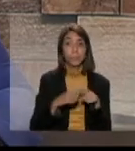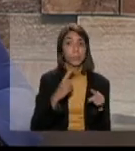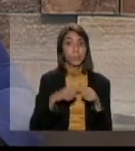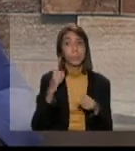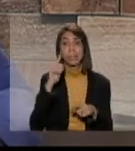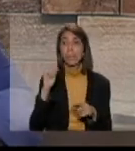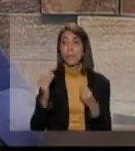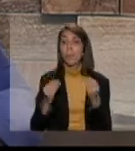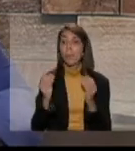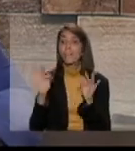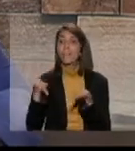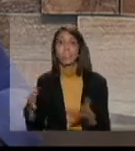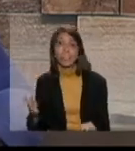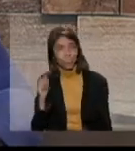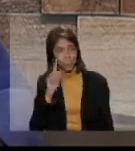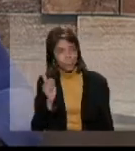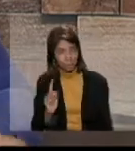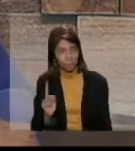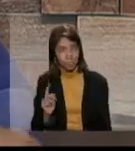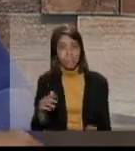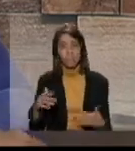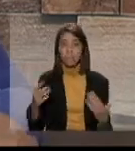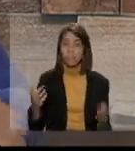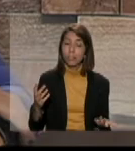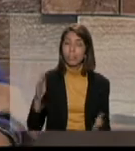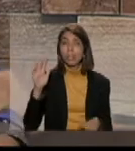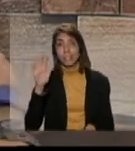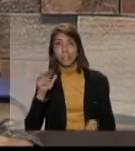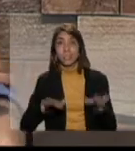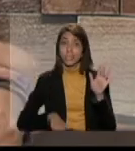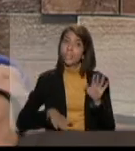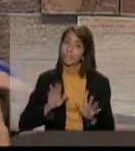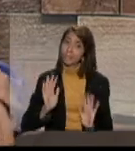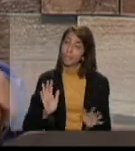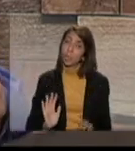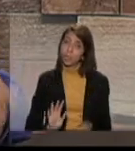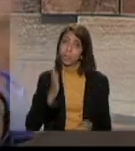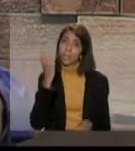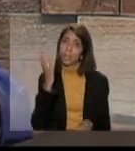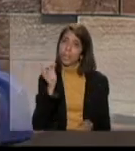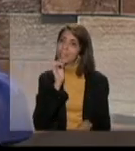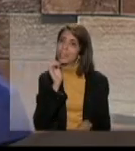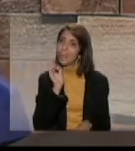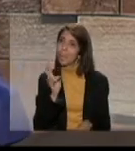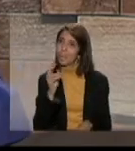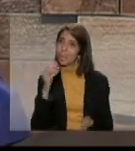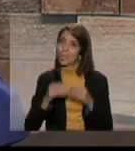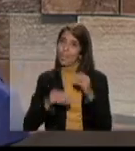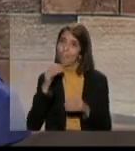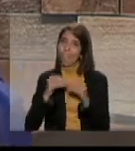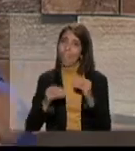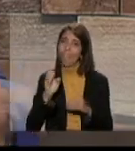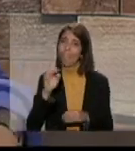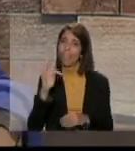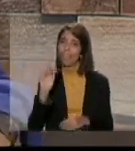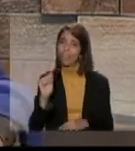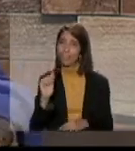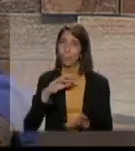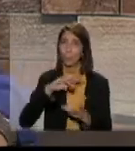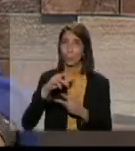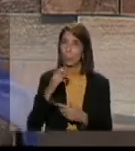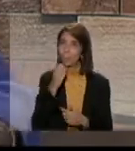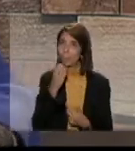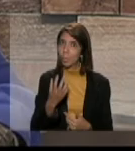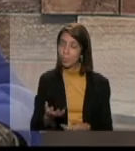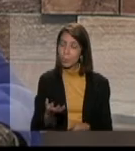nunca sabe como é que você vai chegar lá então às vezes já aconteceu nessa novela mesmo tamanho bom a gente chegou a gravar